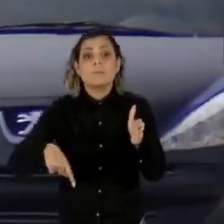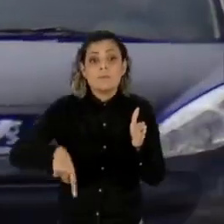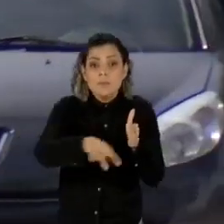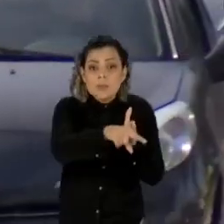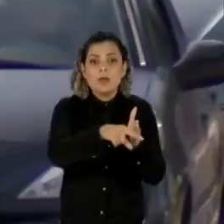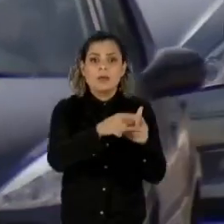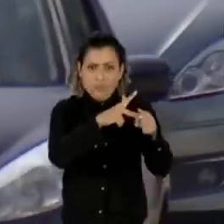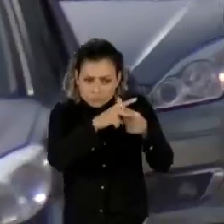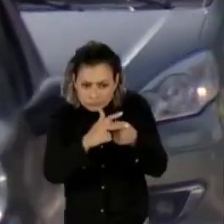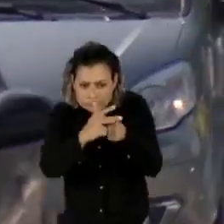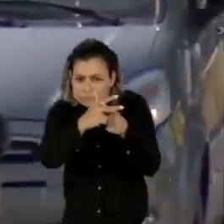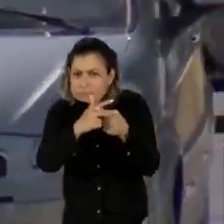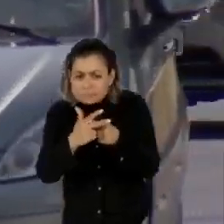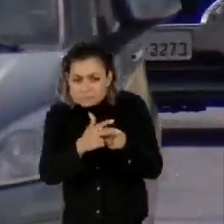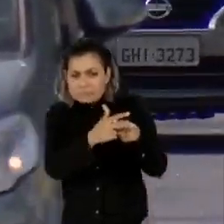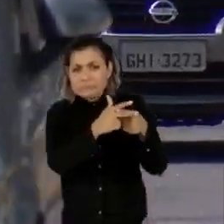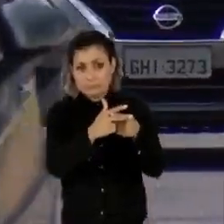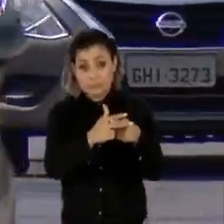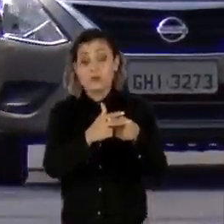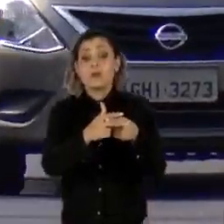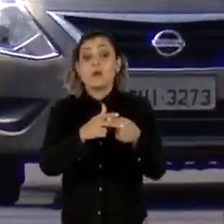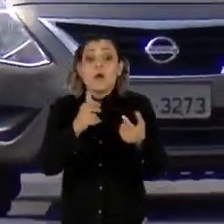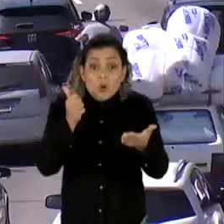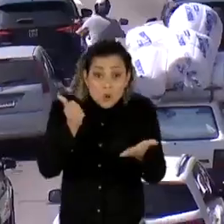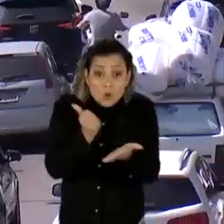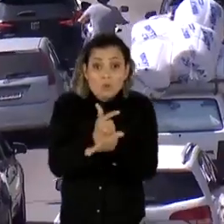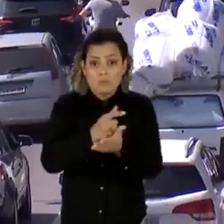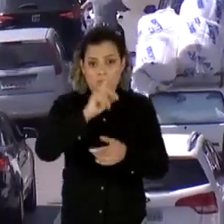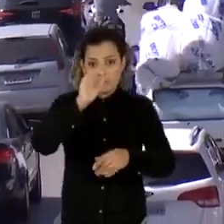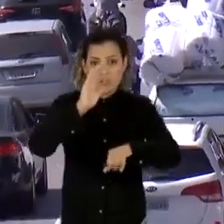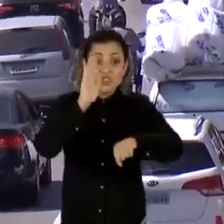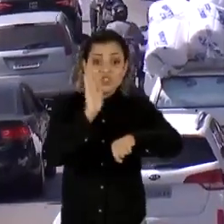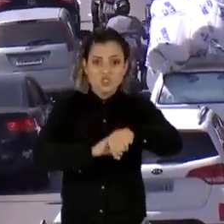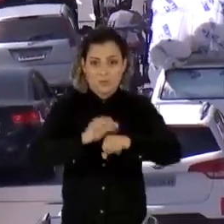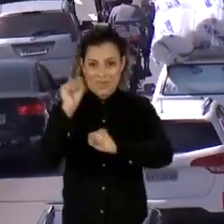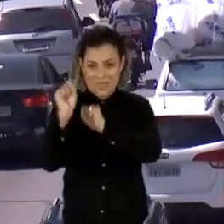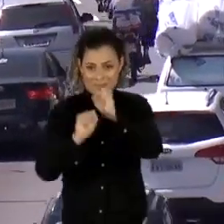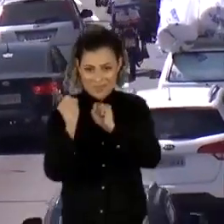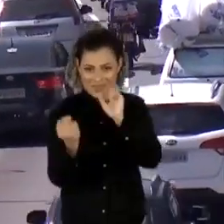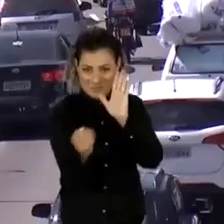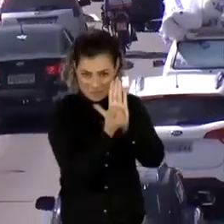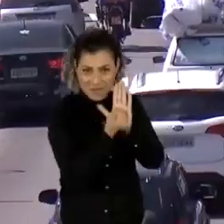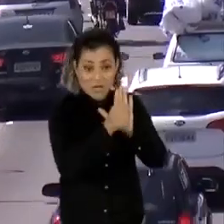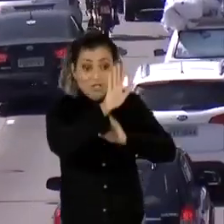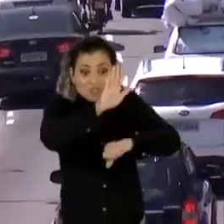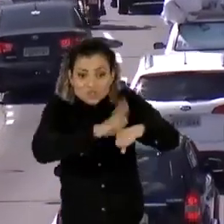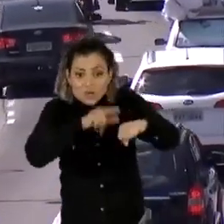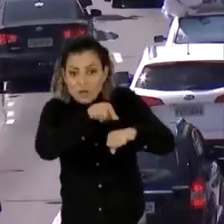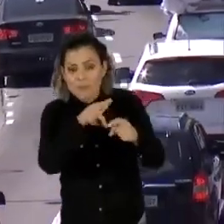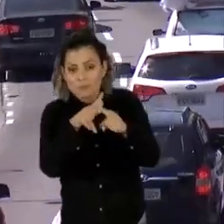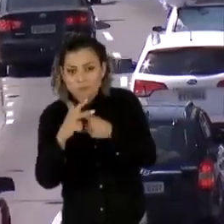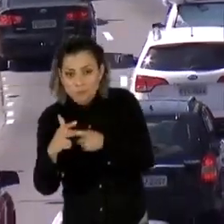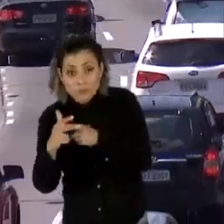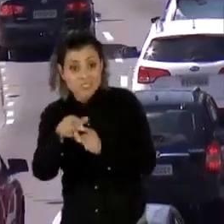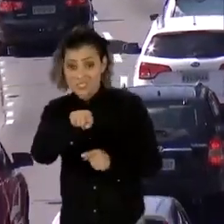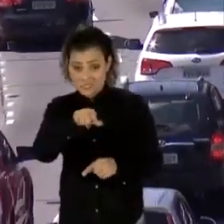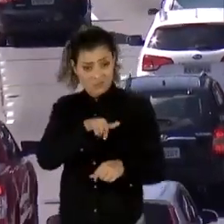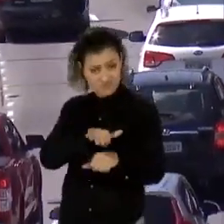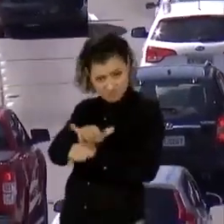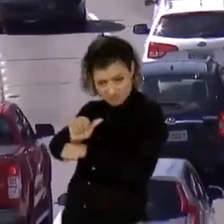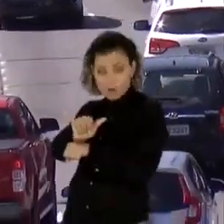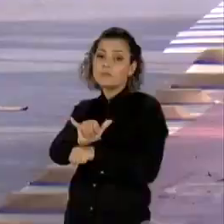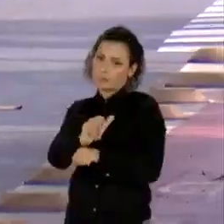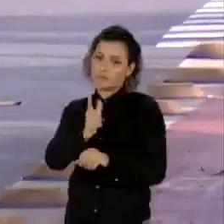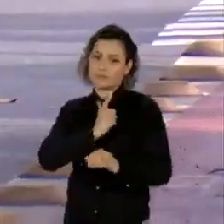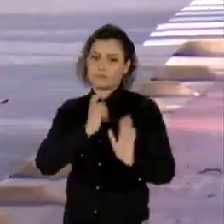recall contando a partir do início do chamado da montadora se isso não acontecer a falta será registrada no documento do veículo